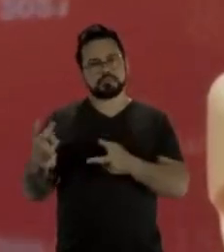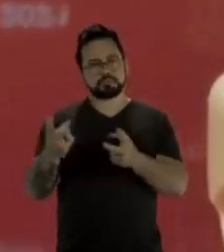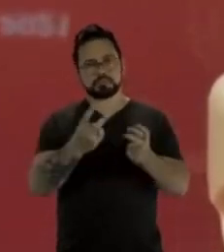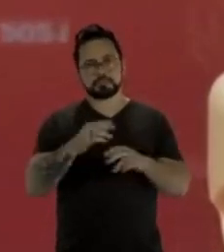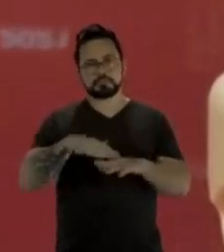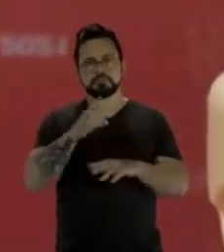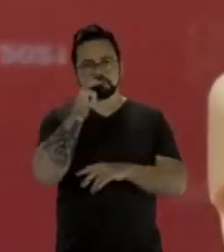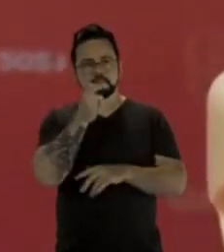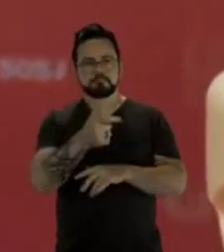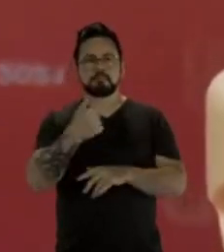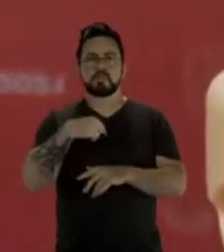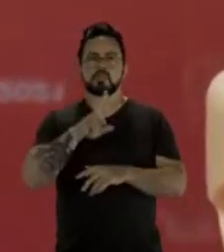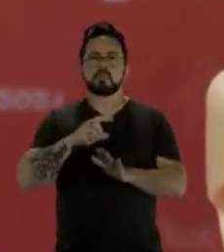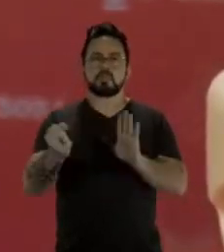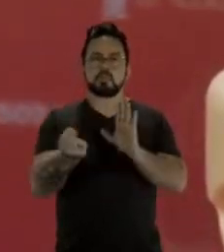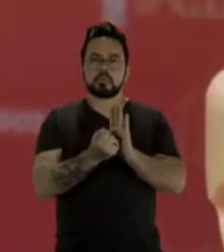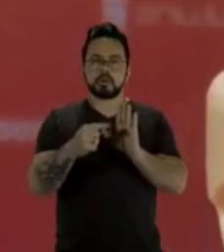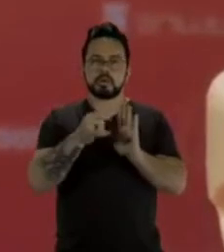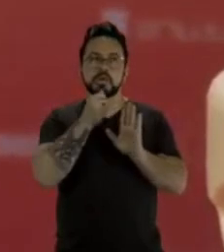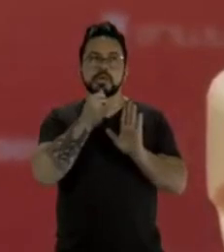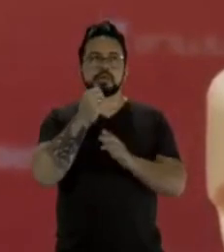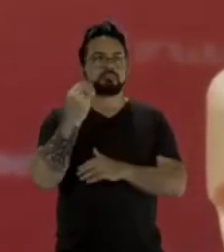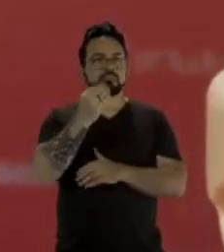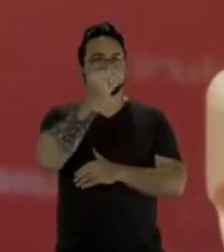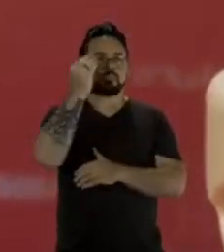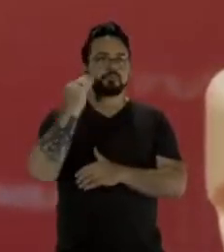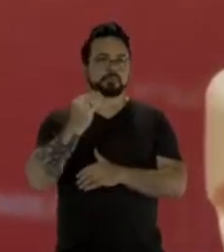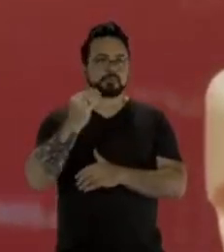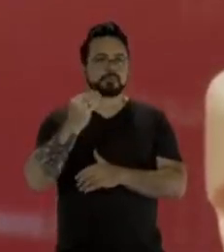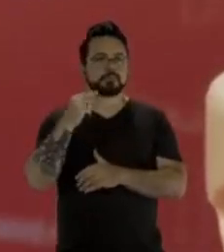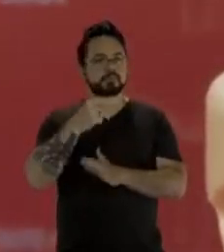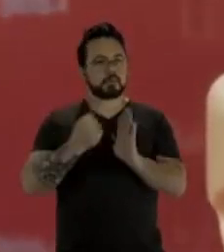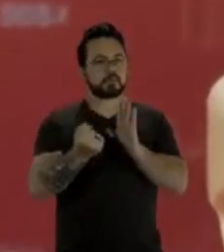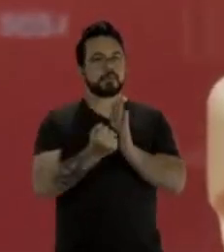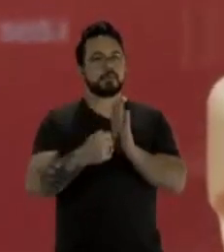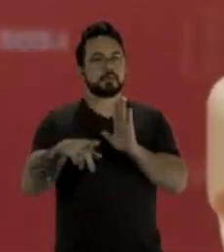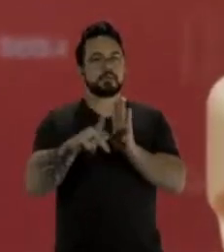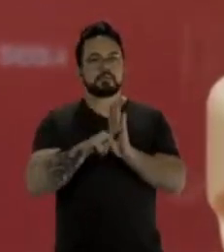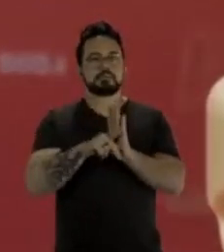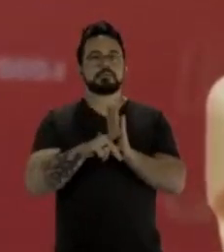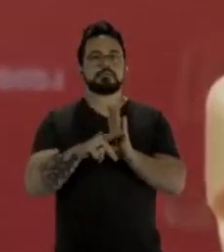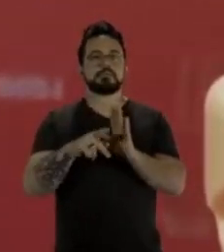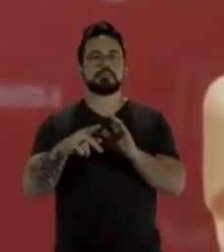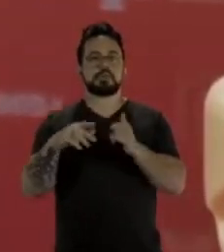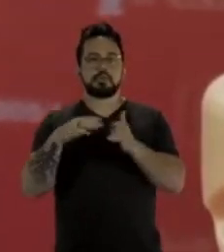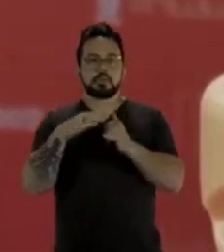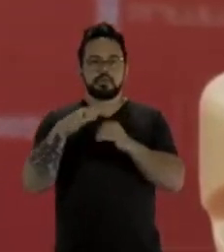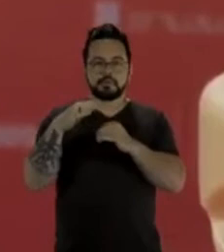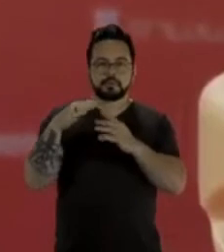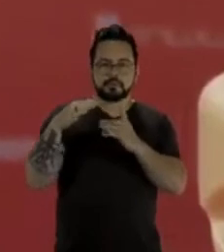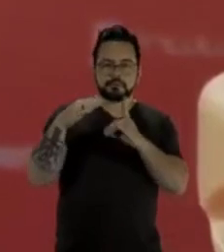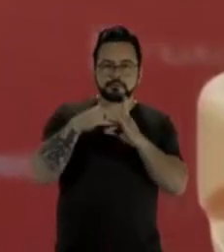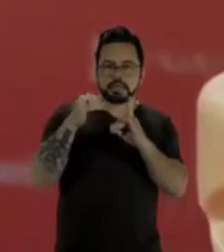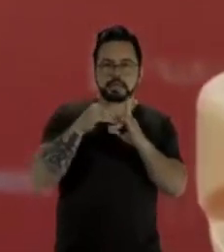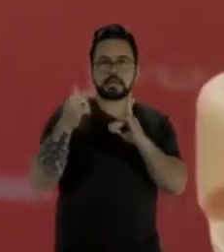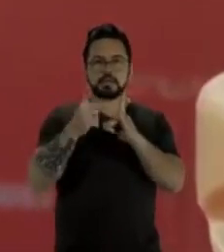atentar mais a isso. Então, assim, eu só consumo de marcas, por exemplo, de maquiagem, quando a gente fala de maquiagem, que seja produtos veganos, que não sejam testados em